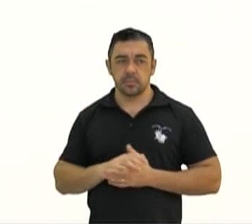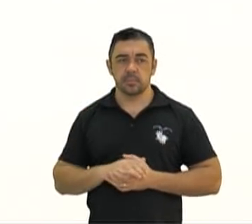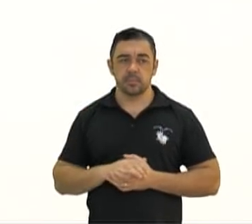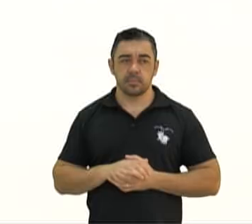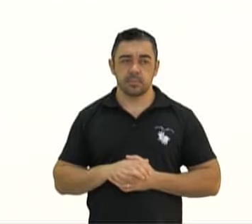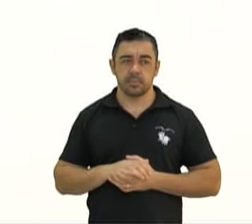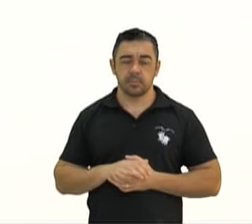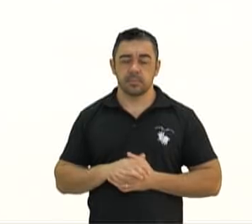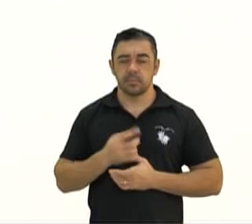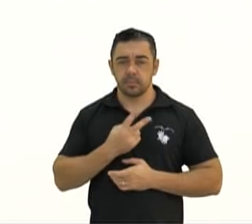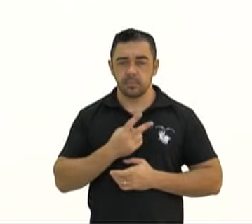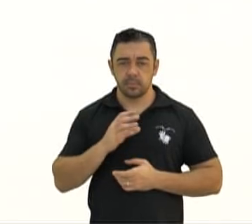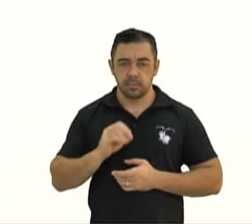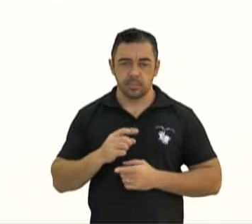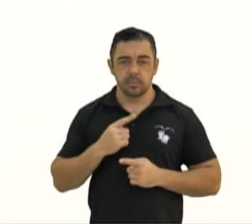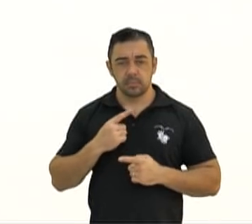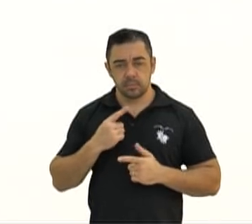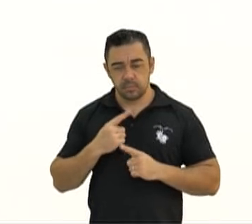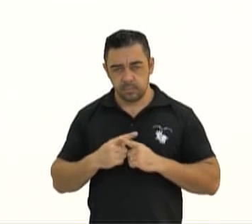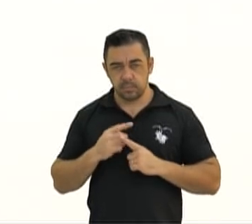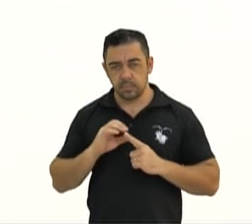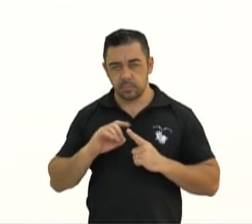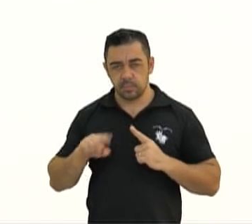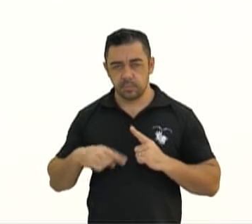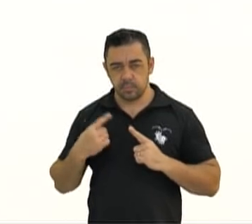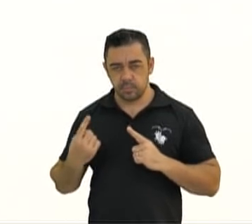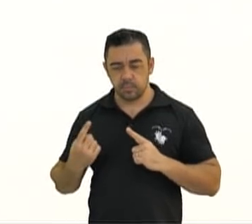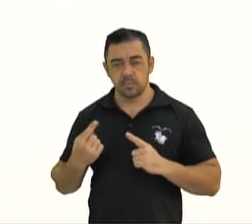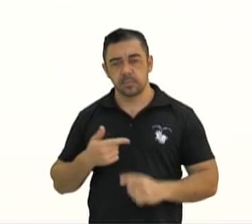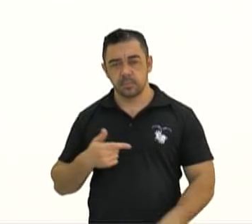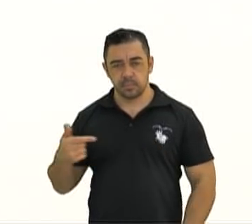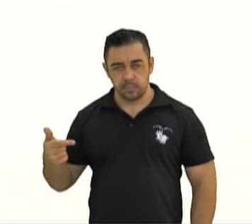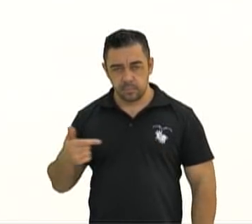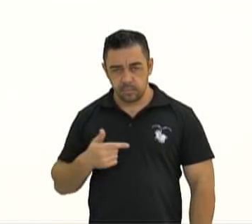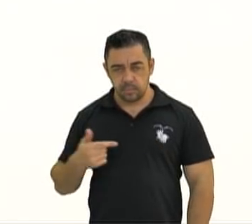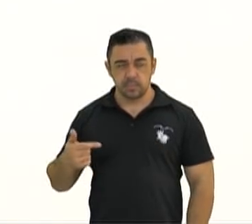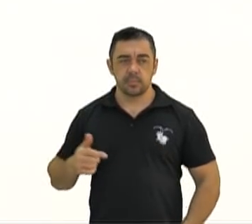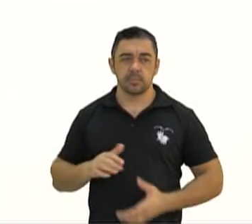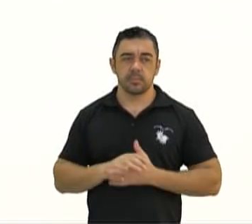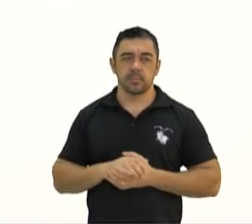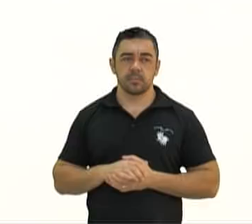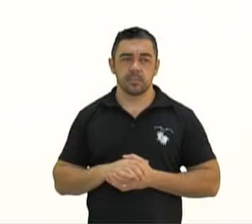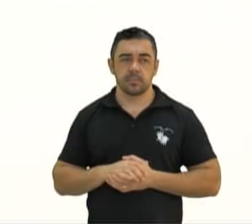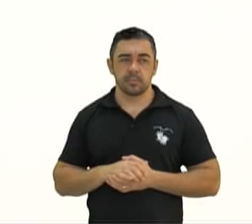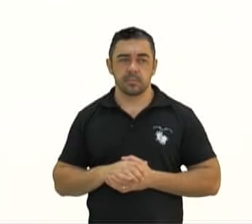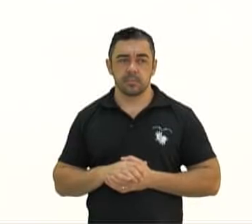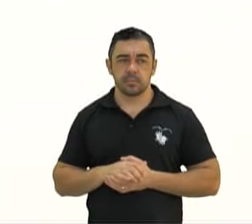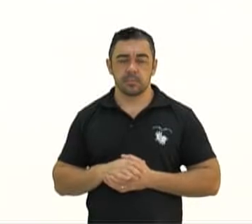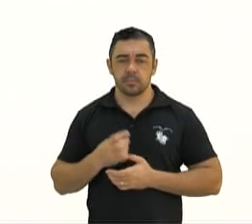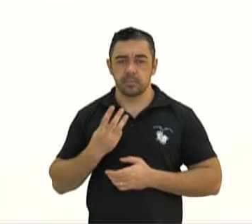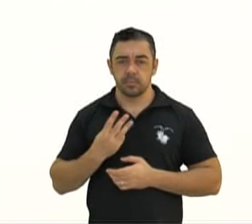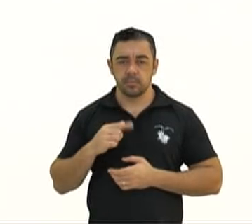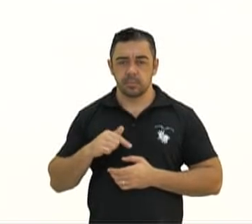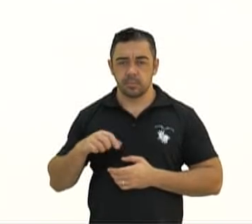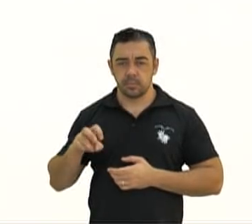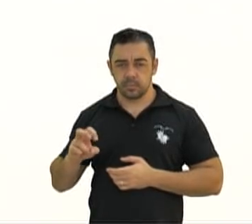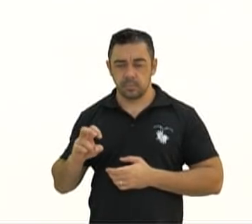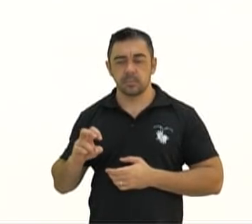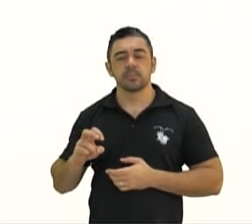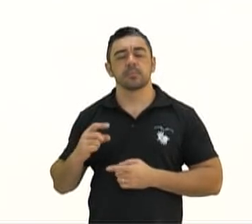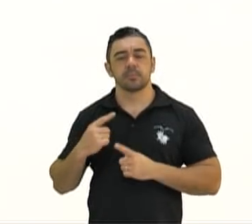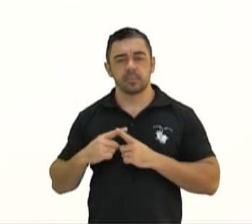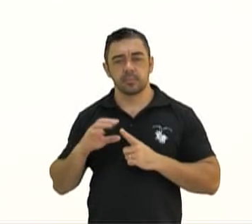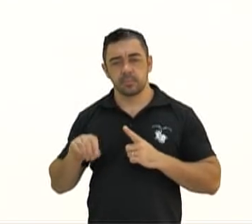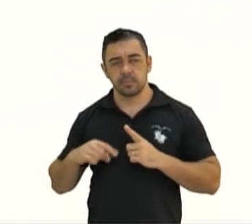né? 220 vezes 0,1, 22 adolescentes. 375 vezes